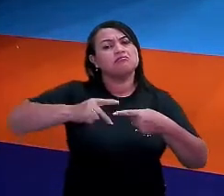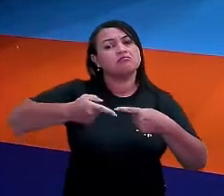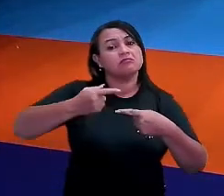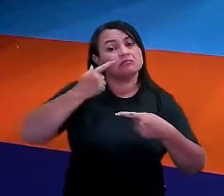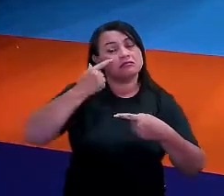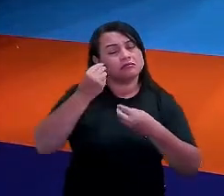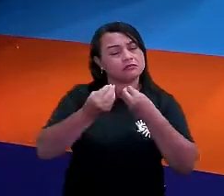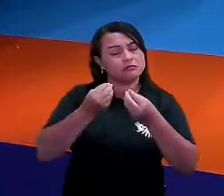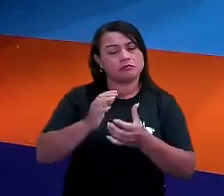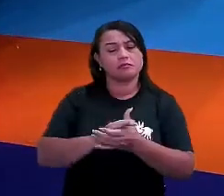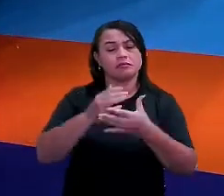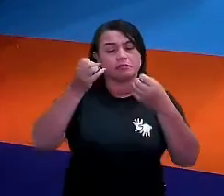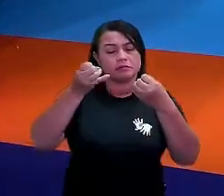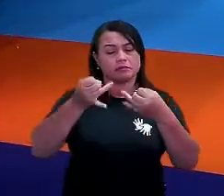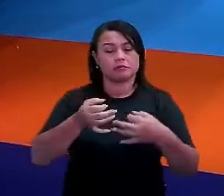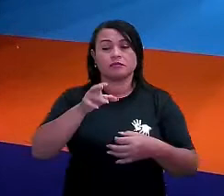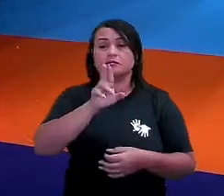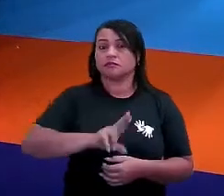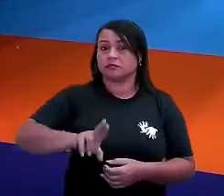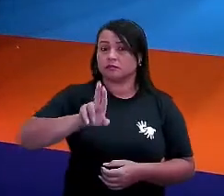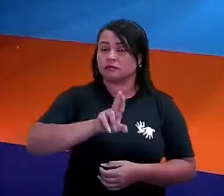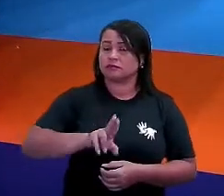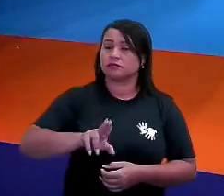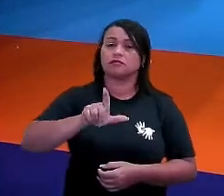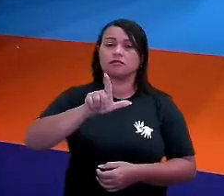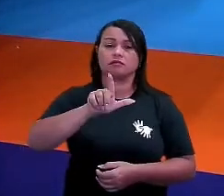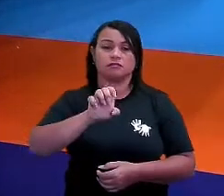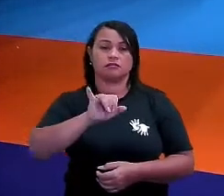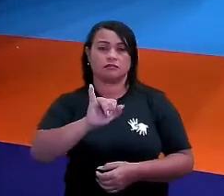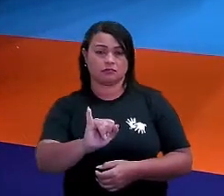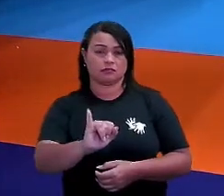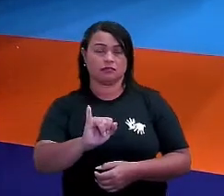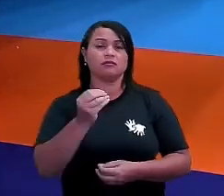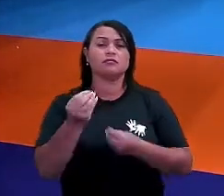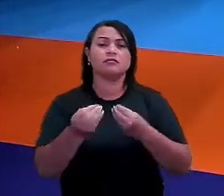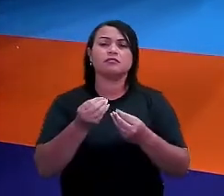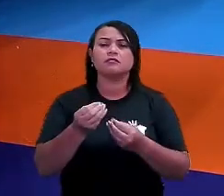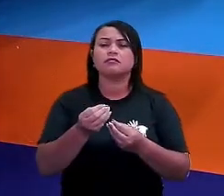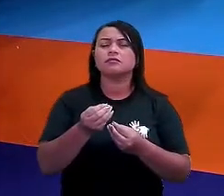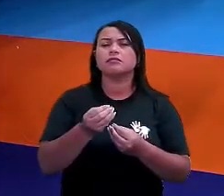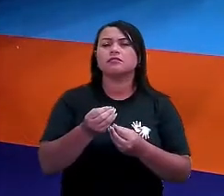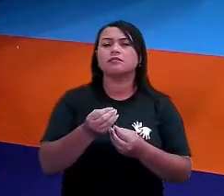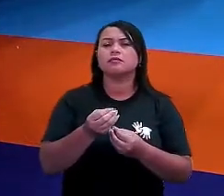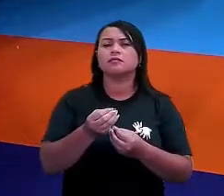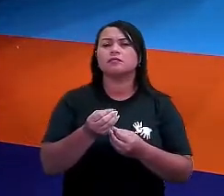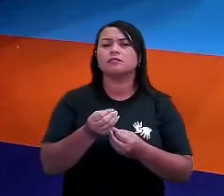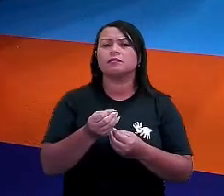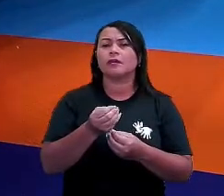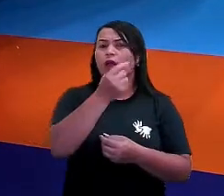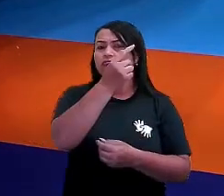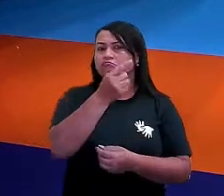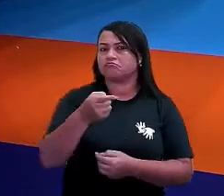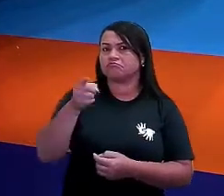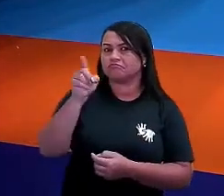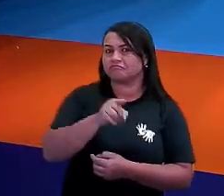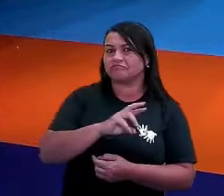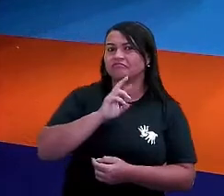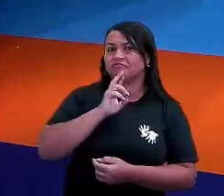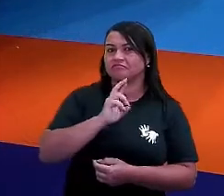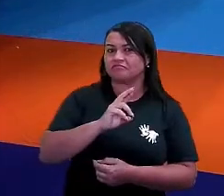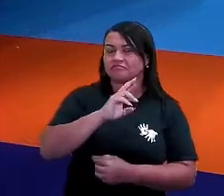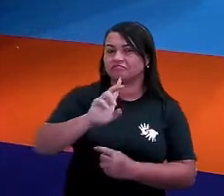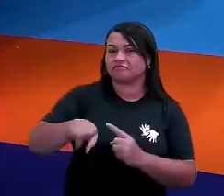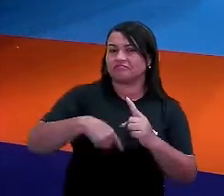Tá? Vamos utilizar a lei de extremos e meios. Lembram lá da ideia de meios por extremos,